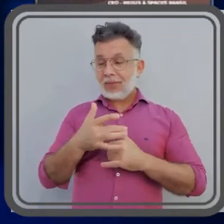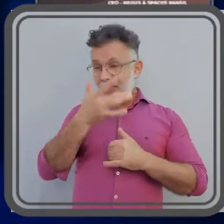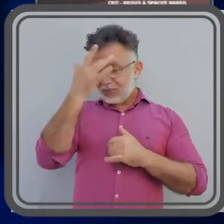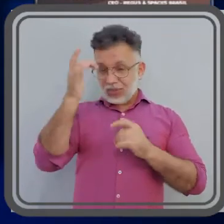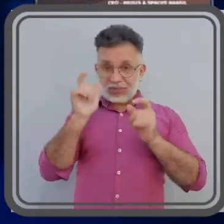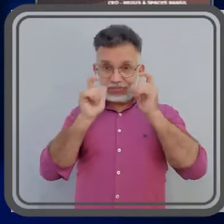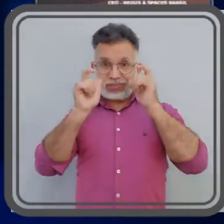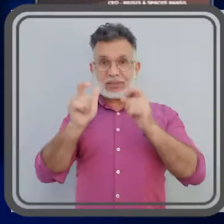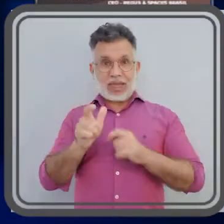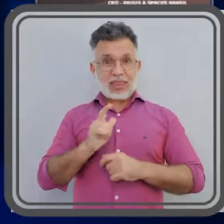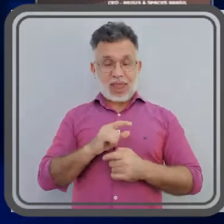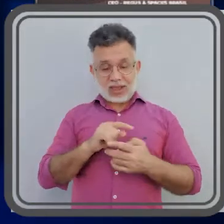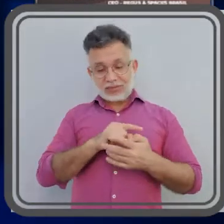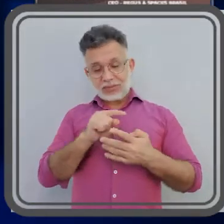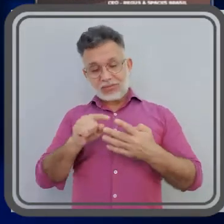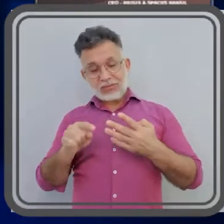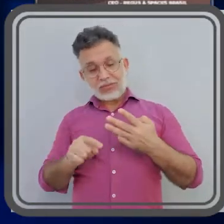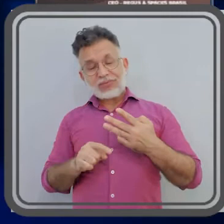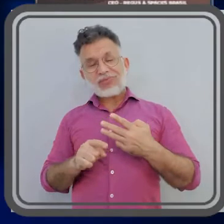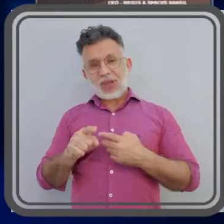Tem essas três aí.